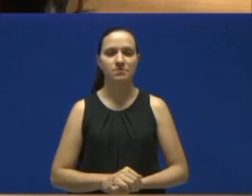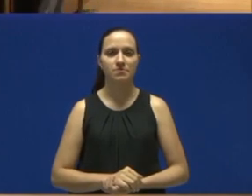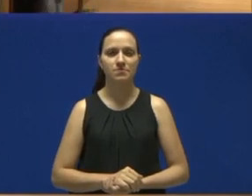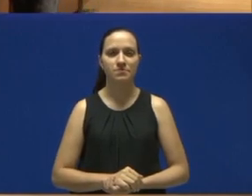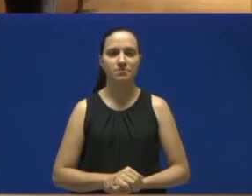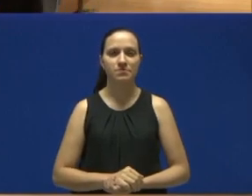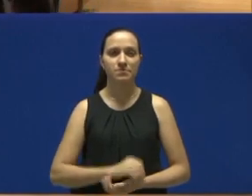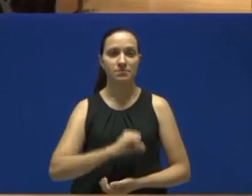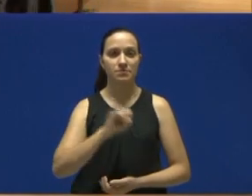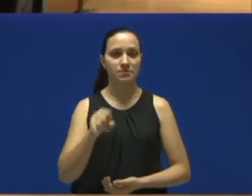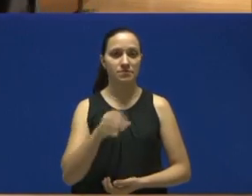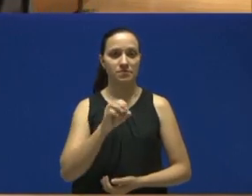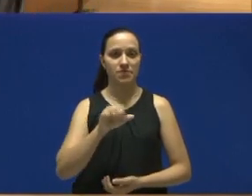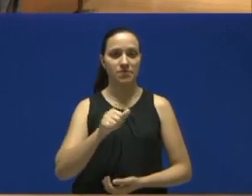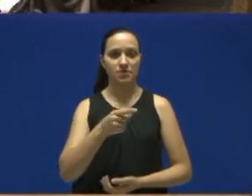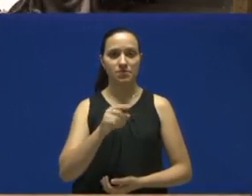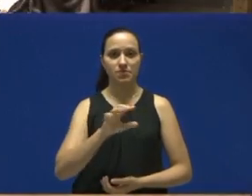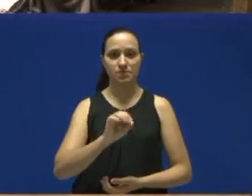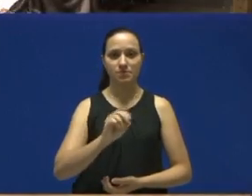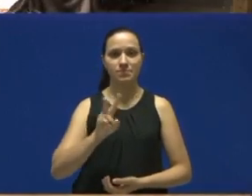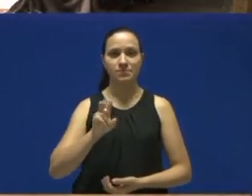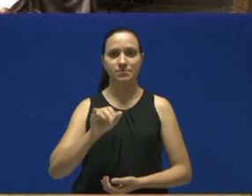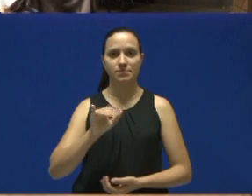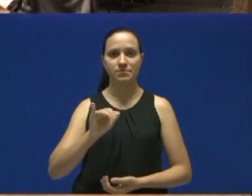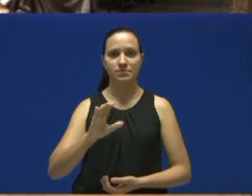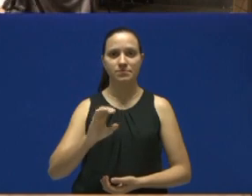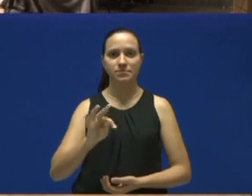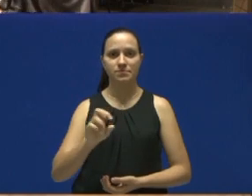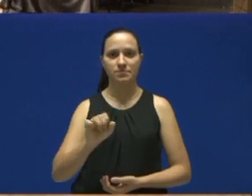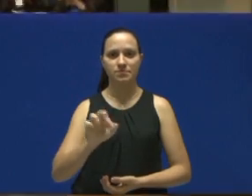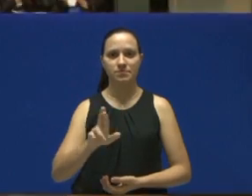joão vi da resenha de moraes